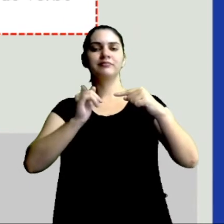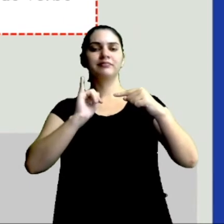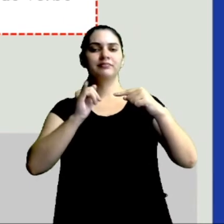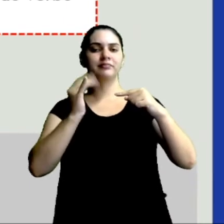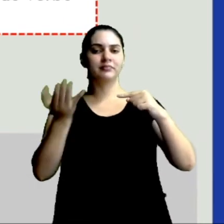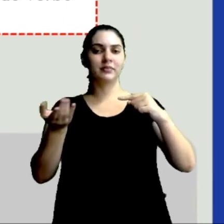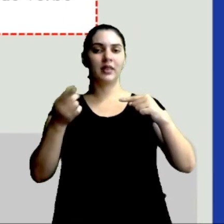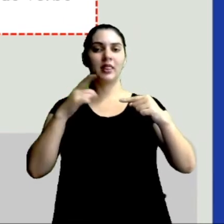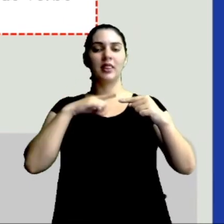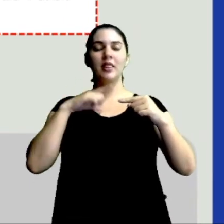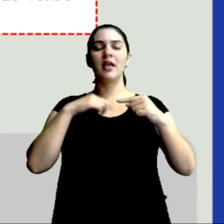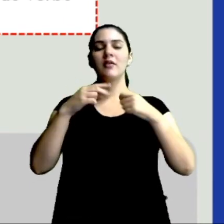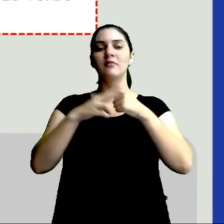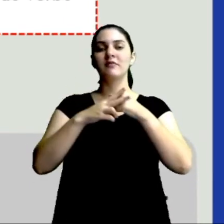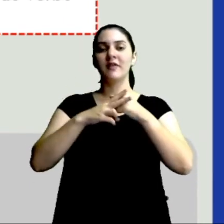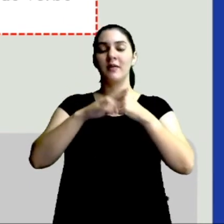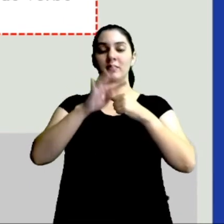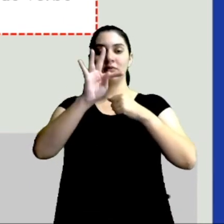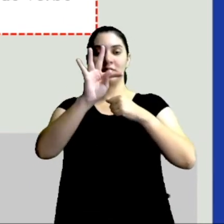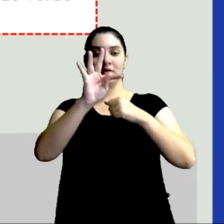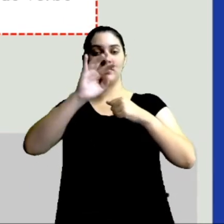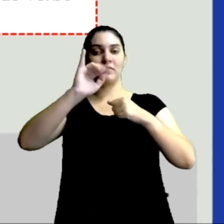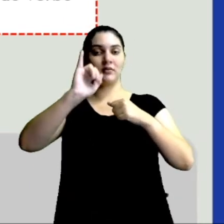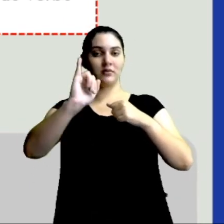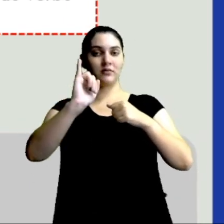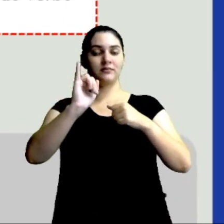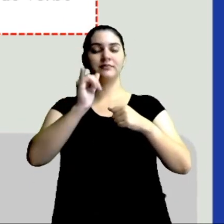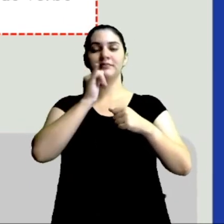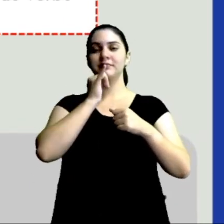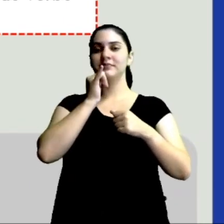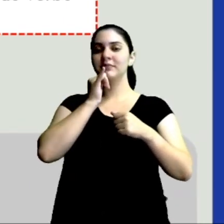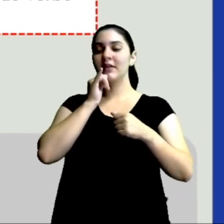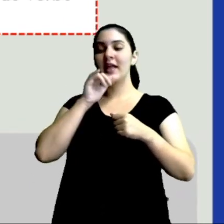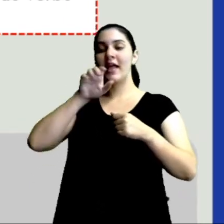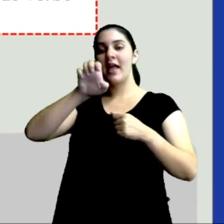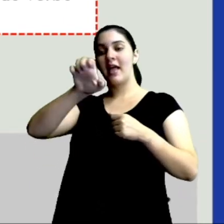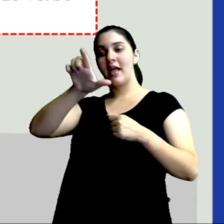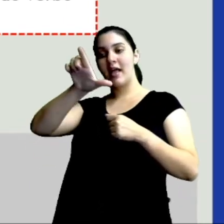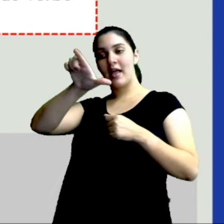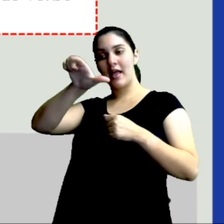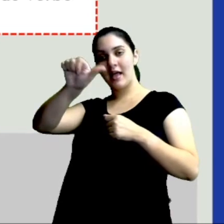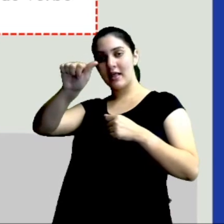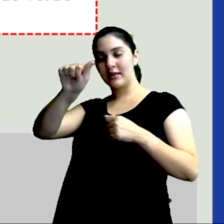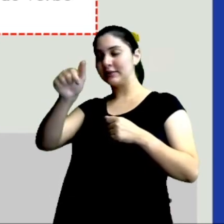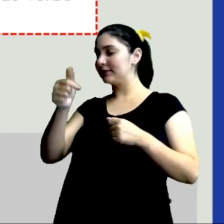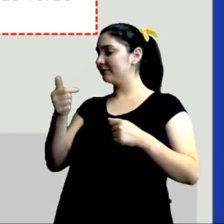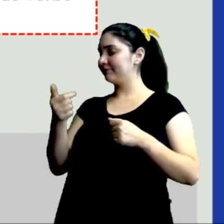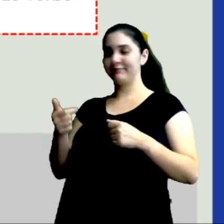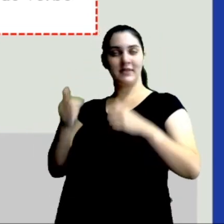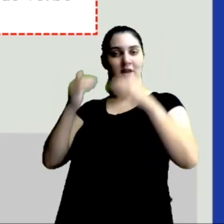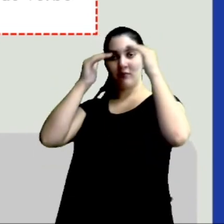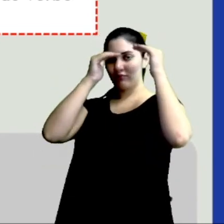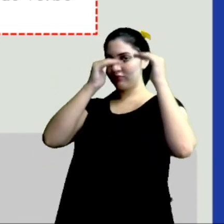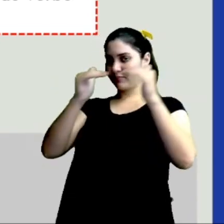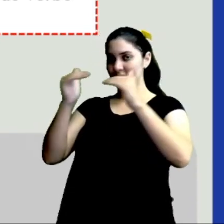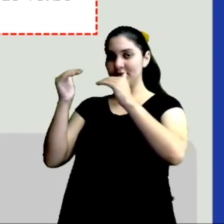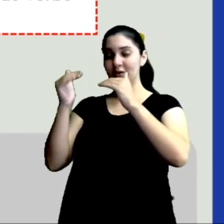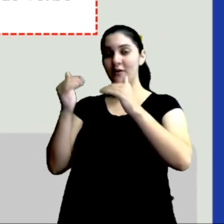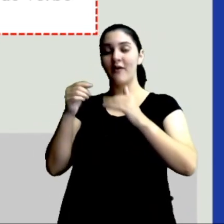verbo transitivo indireto. Então, ó, ela não lhe obedeceu. Eles se